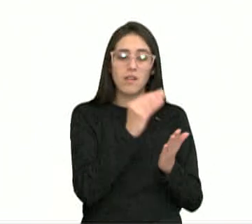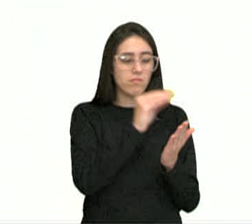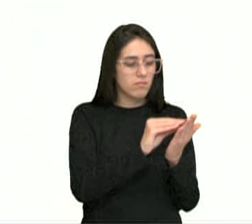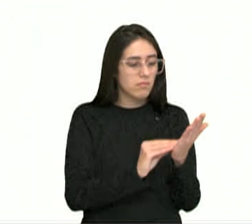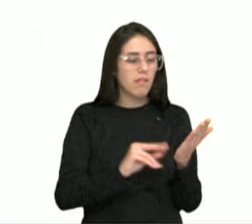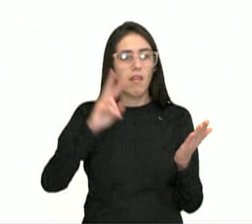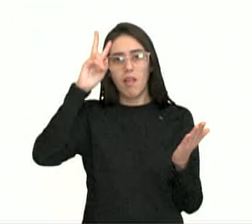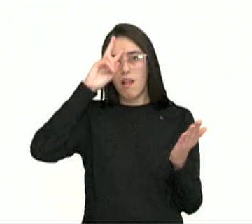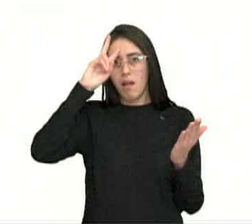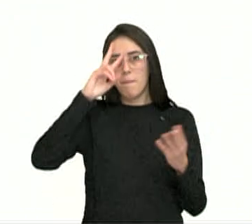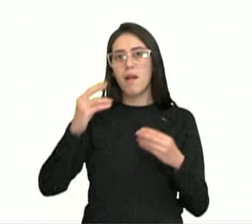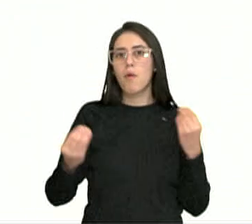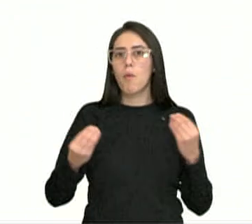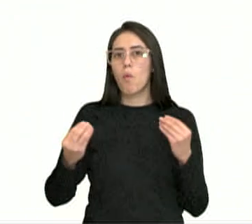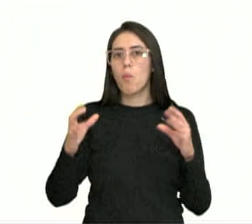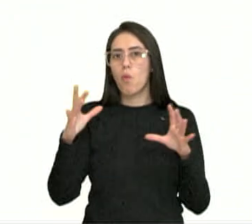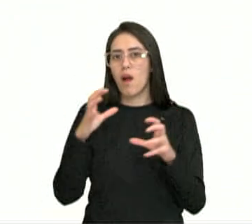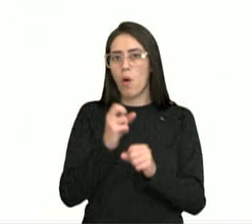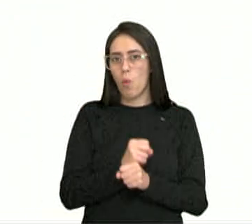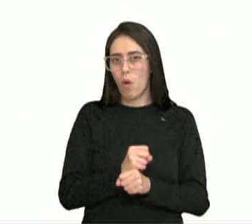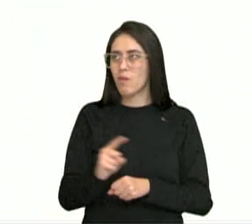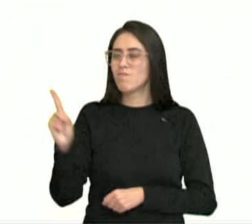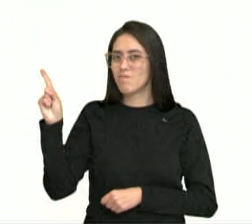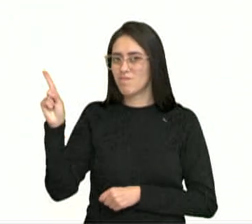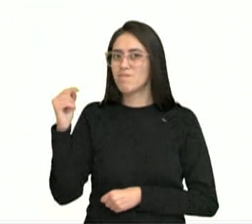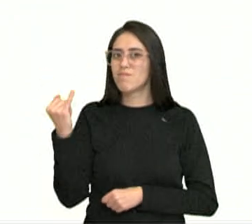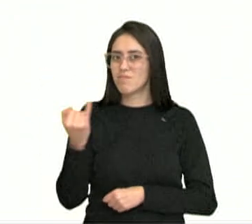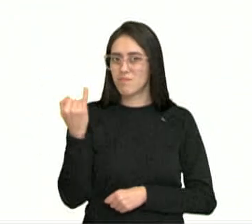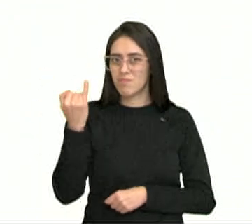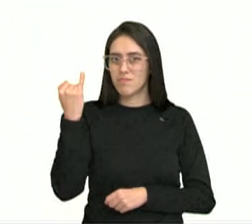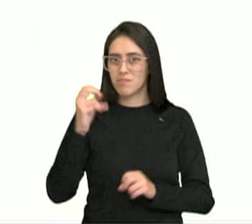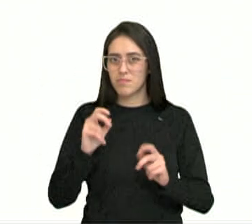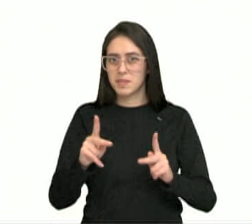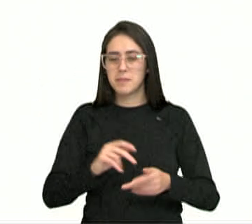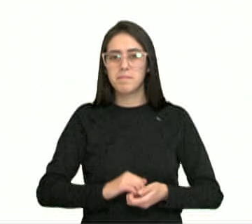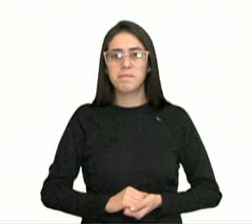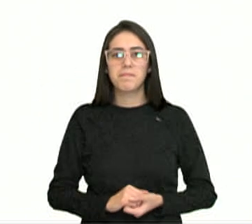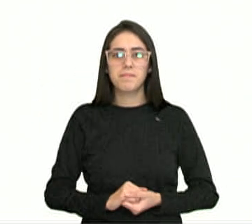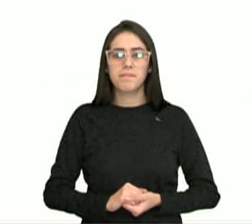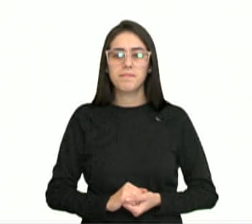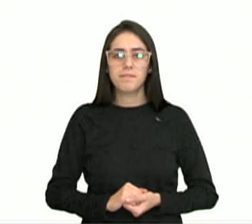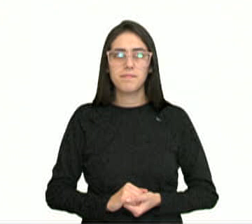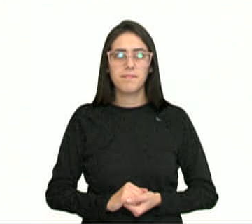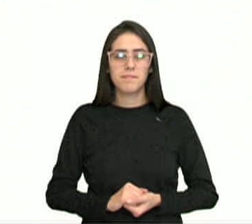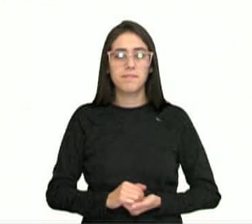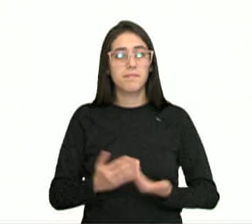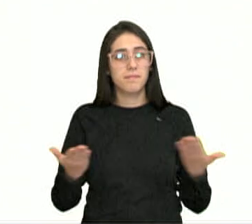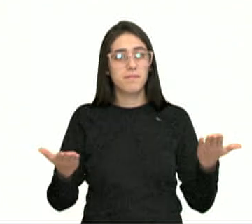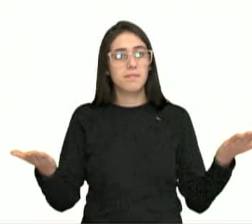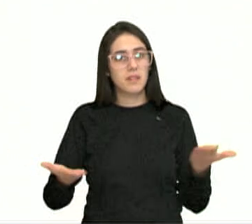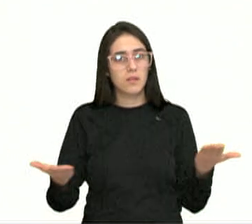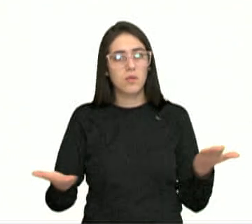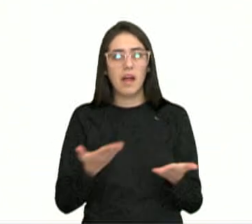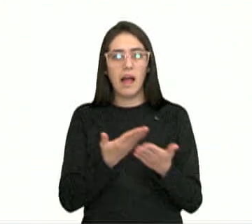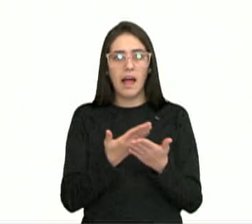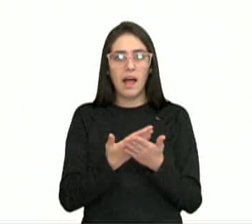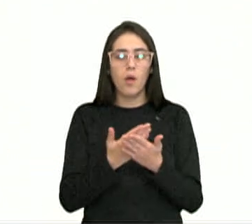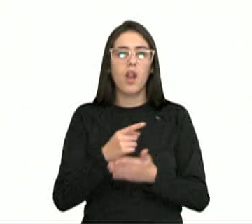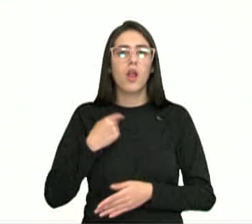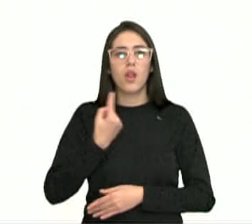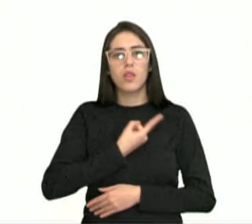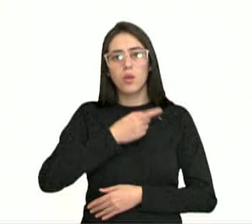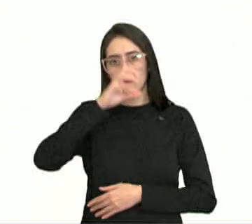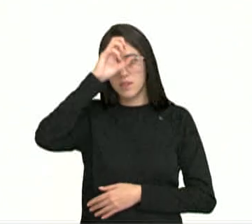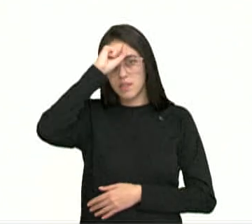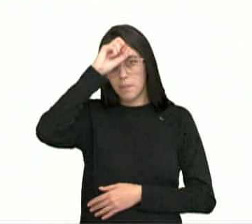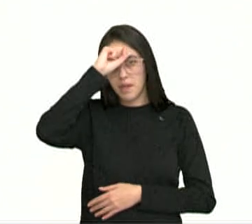vocês poderem calcular aí a média aritmética, ok? Bom, nesta aula nós falamos